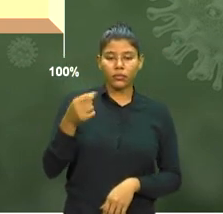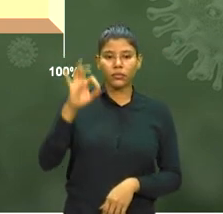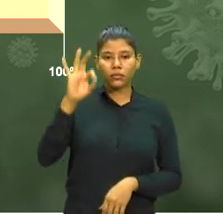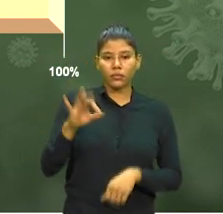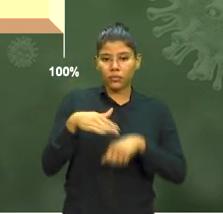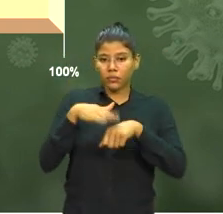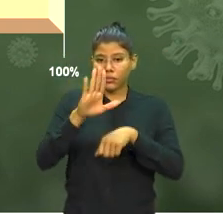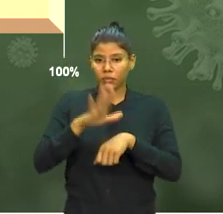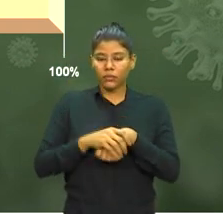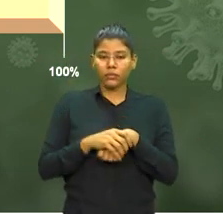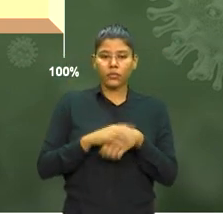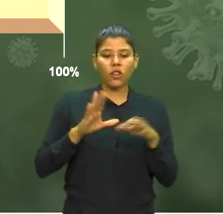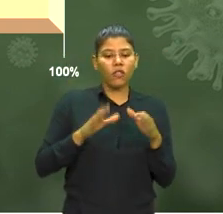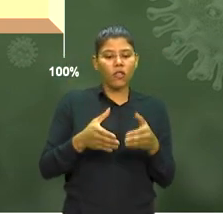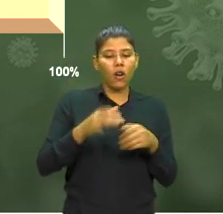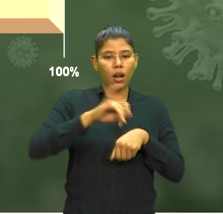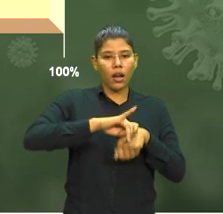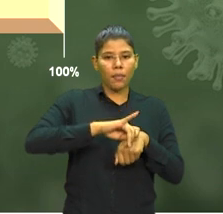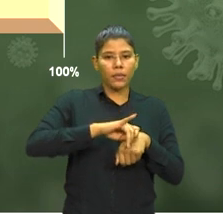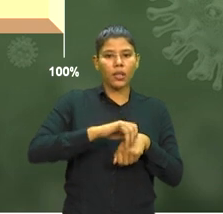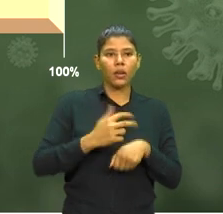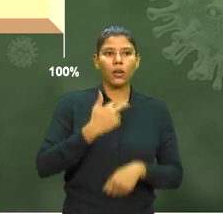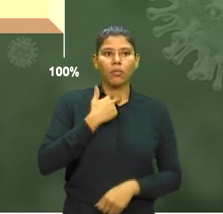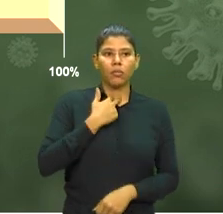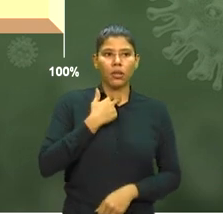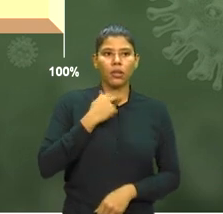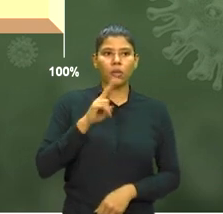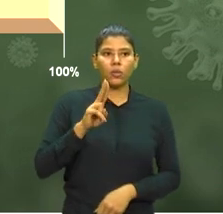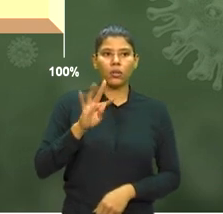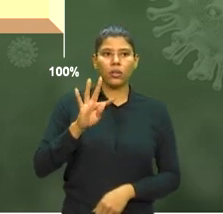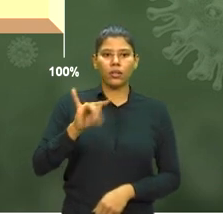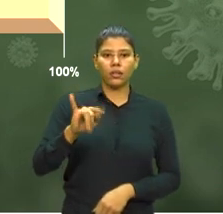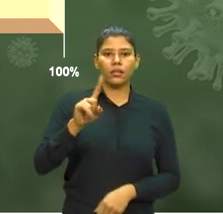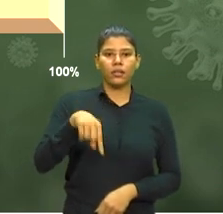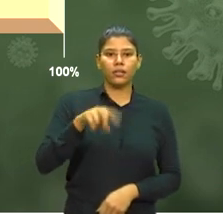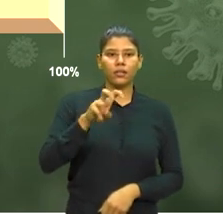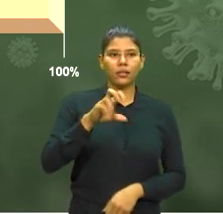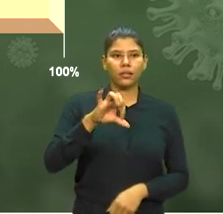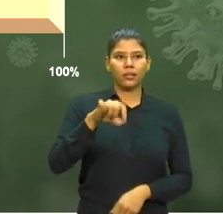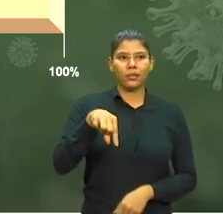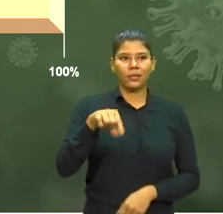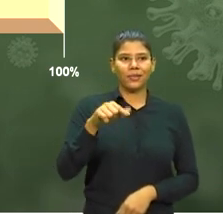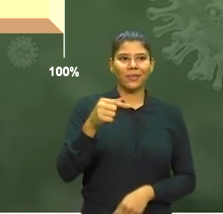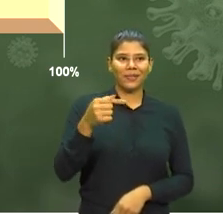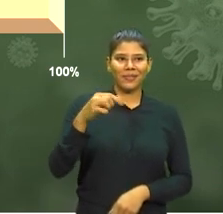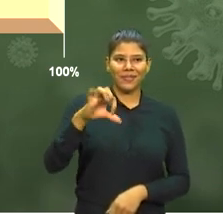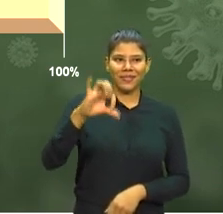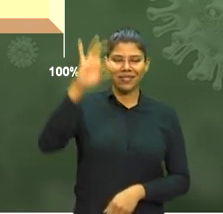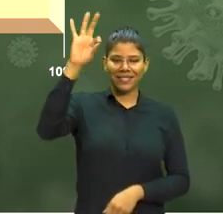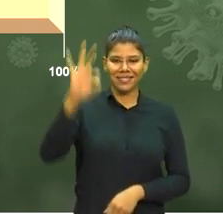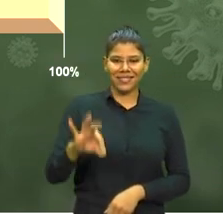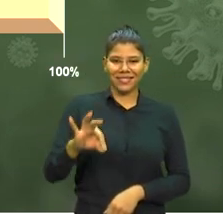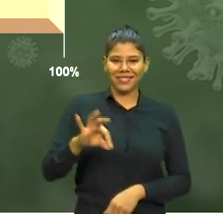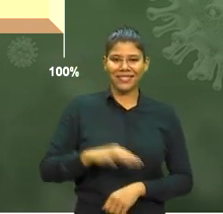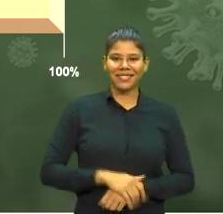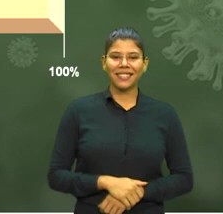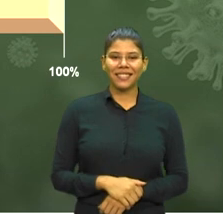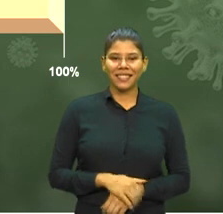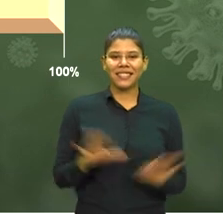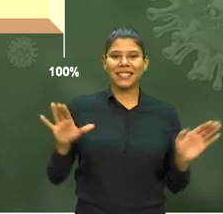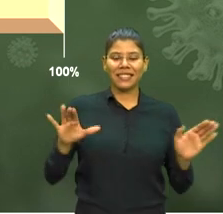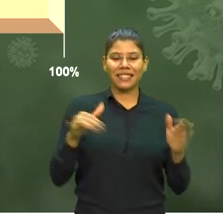sobre o cenário em Fortaleza a ocupação em utis é de 59,79 e nas